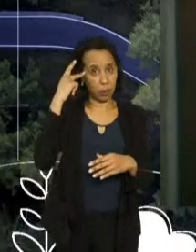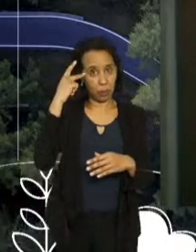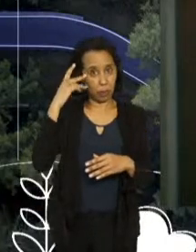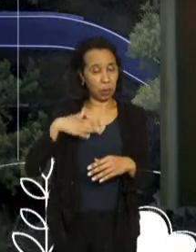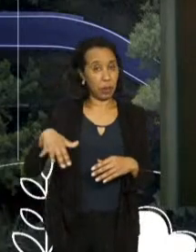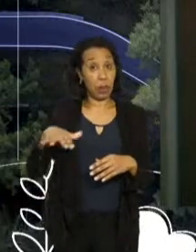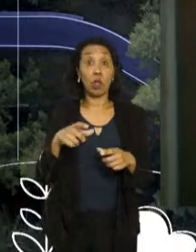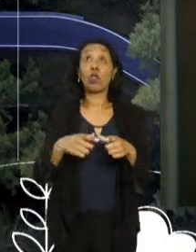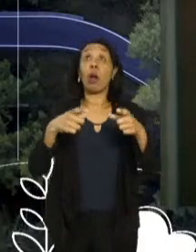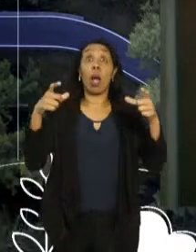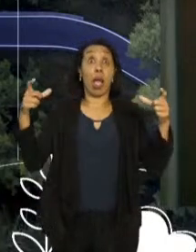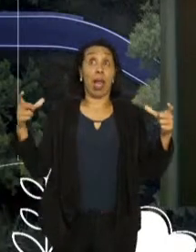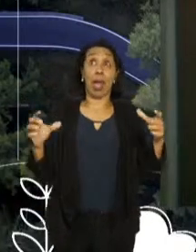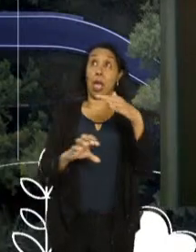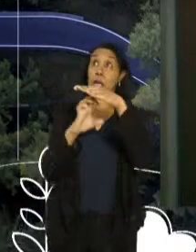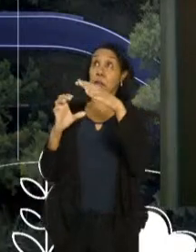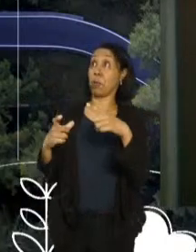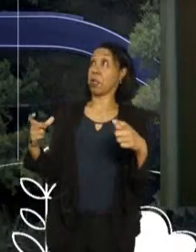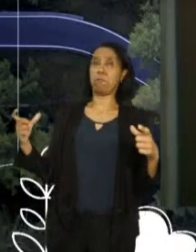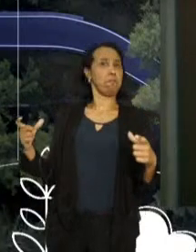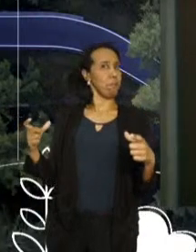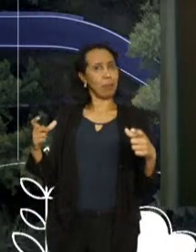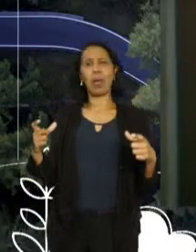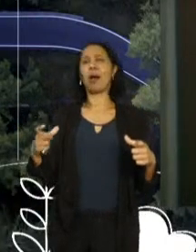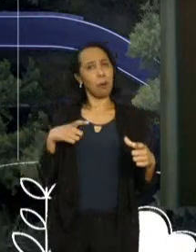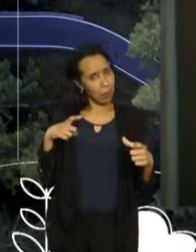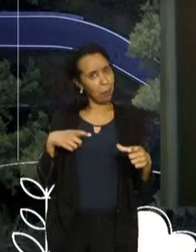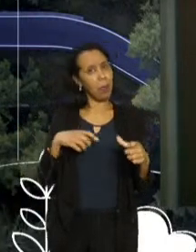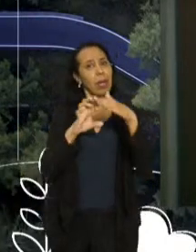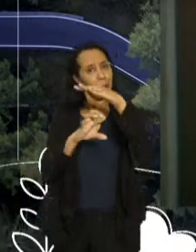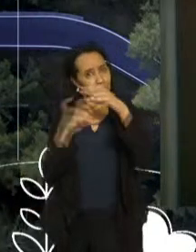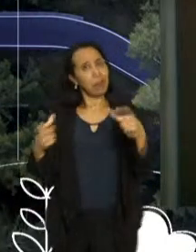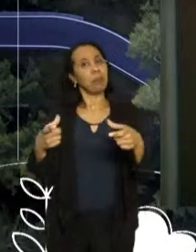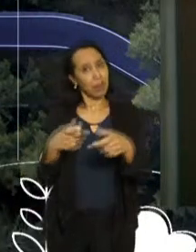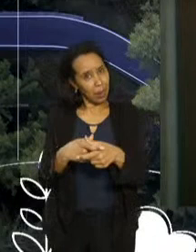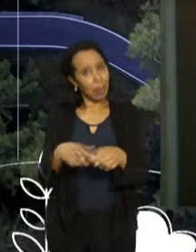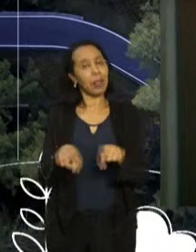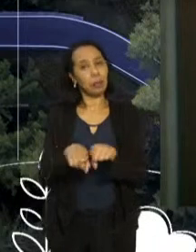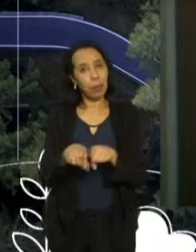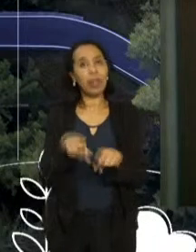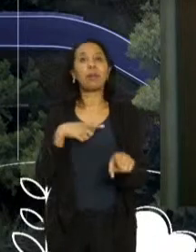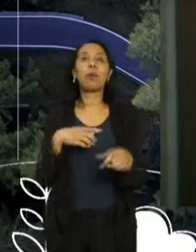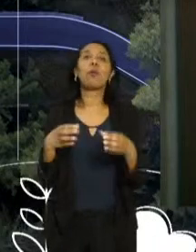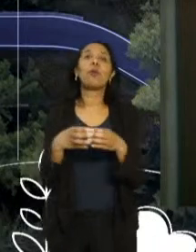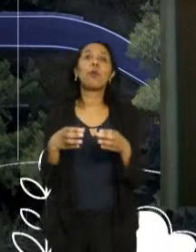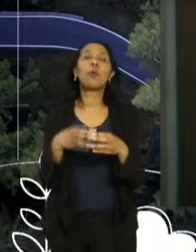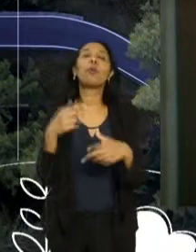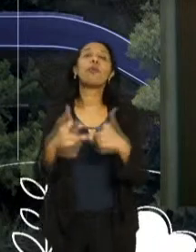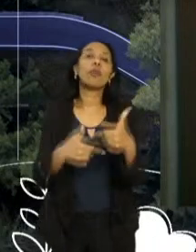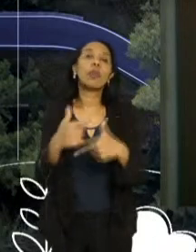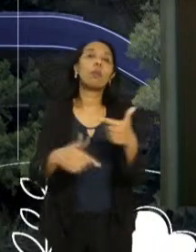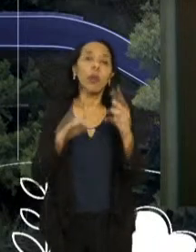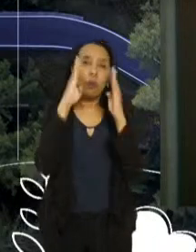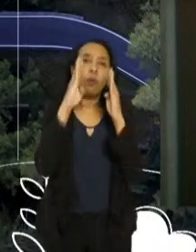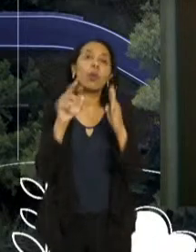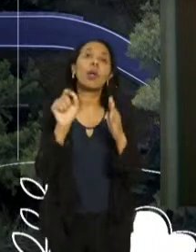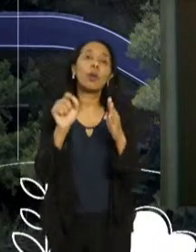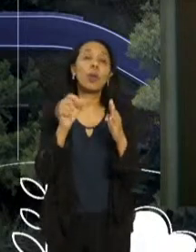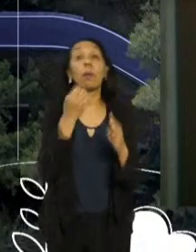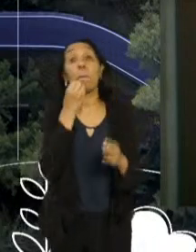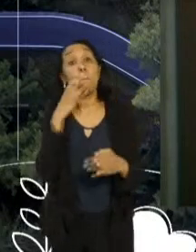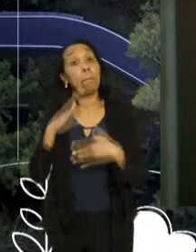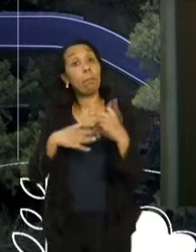as grandes empresas, mas as pequenas empresas também, porque um dos grupos de trabalho é exatamente voltado para